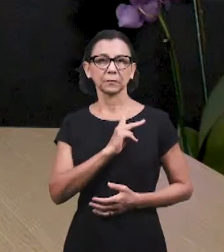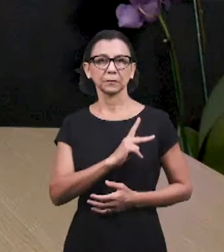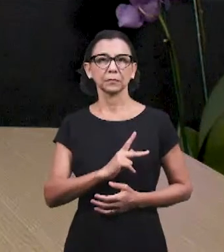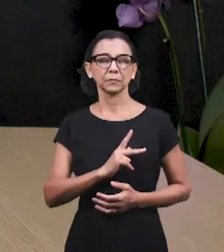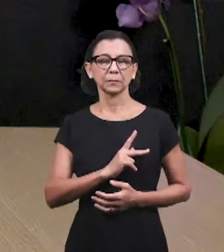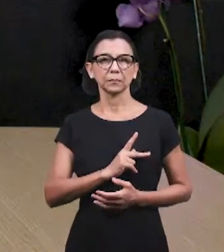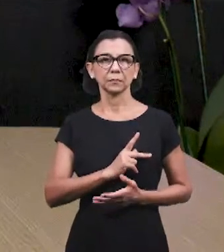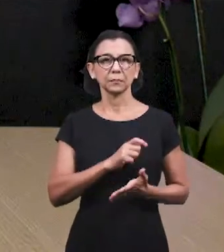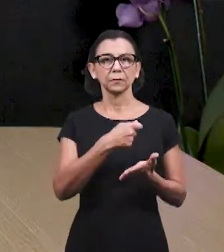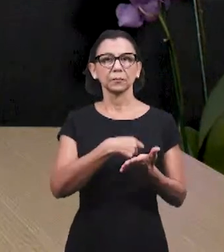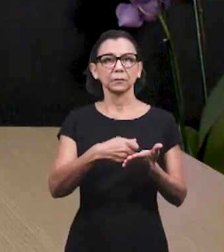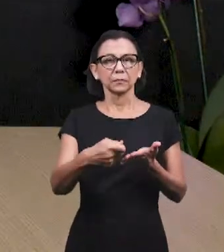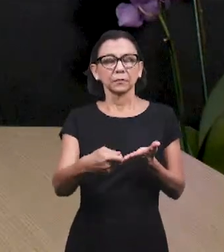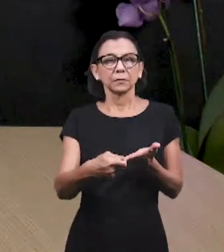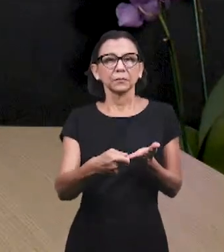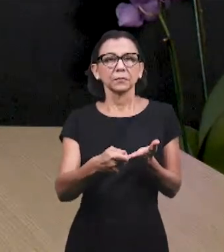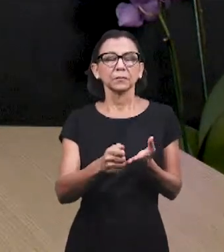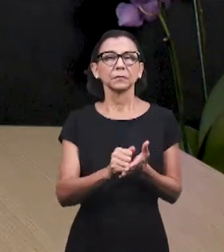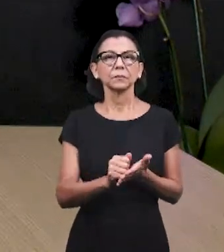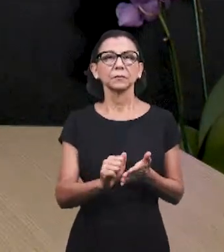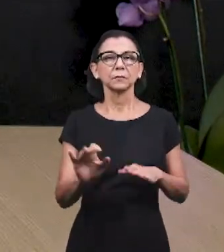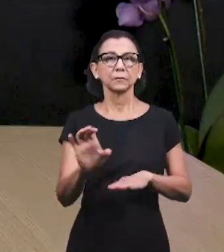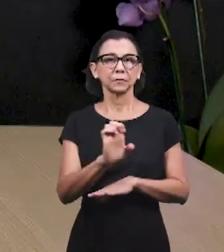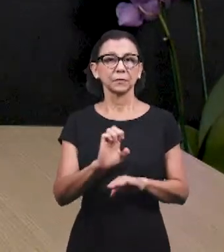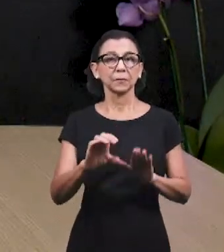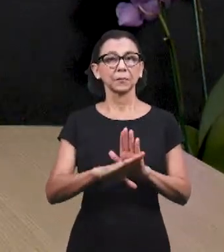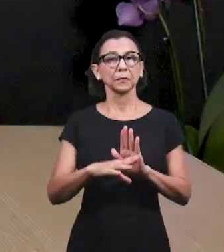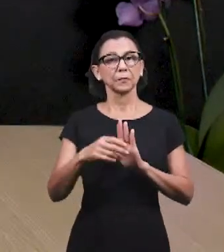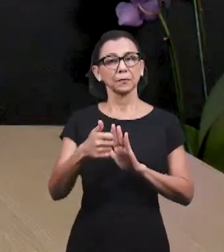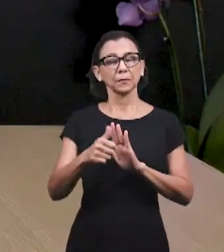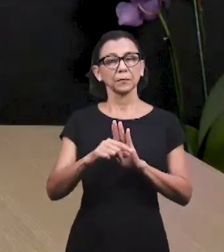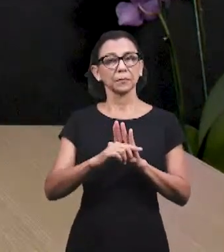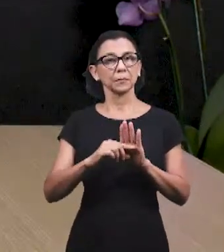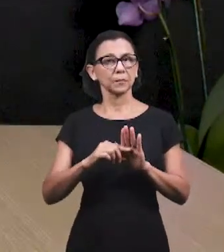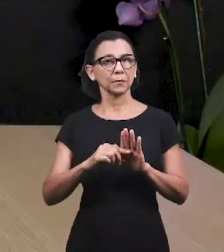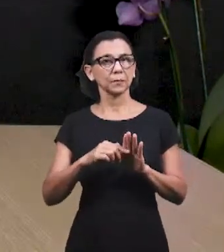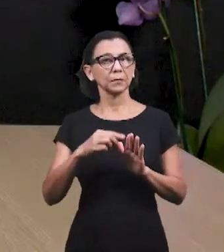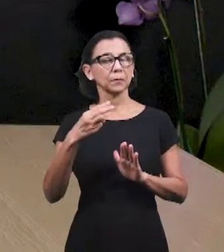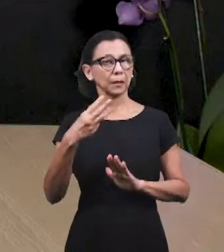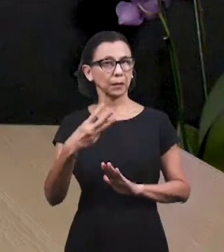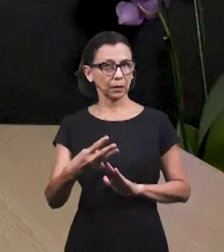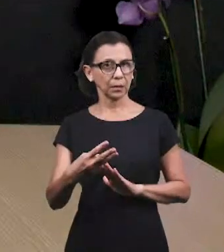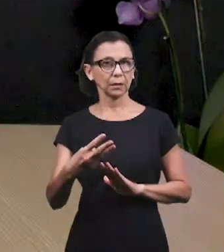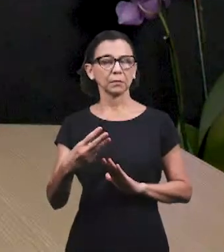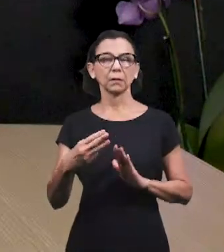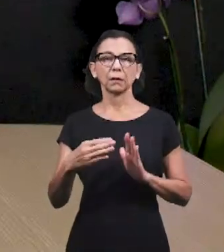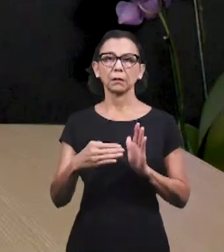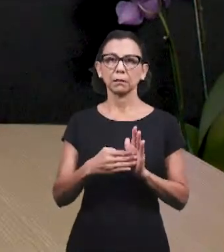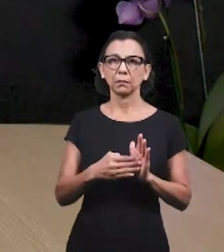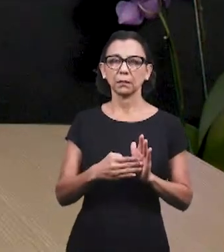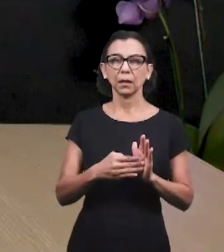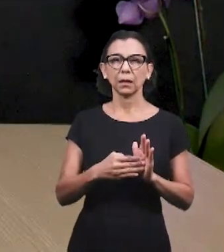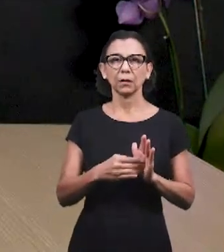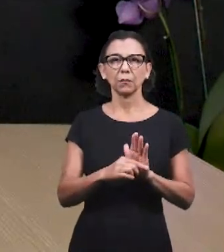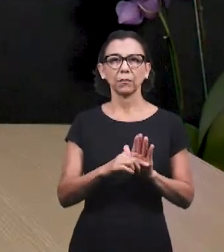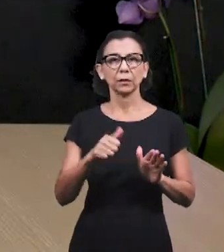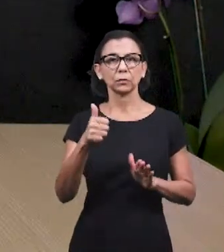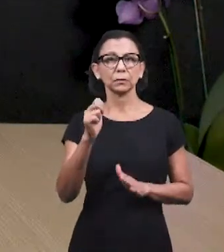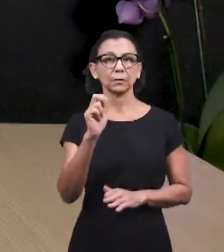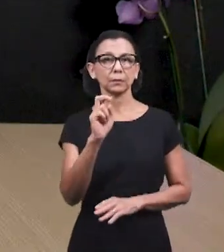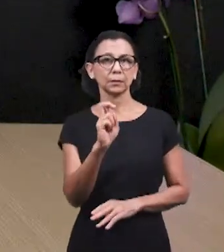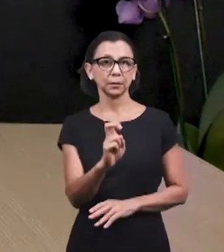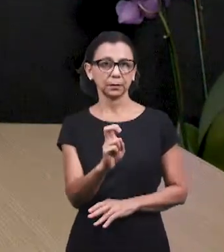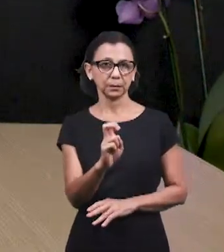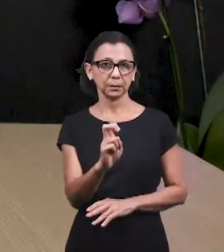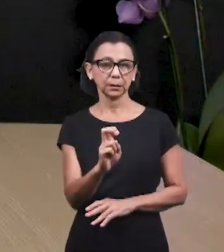escreveu aos Efésios, no capítulo 1, a partir do verso 3, até ao verso 15. E por